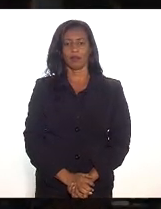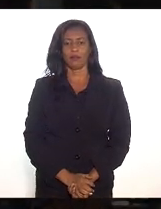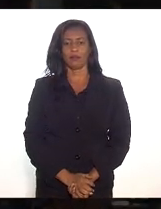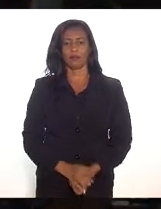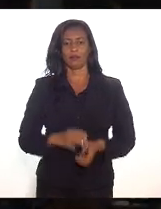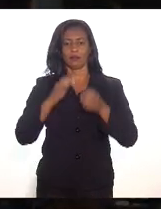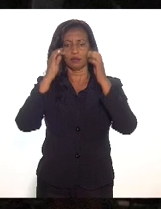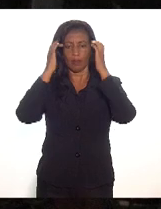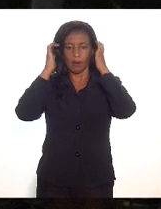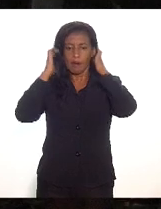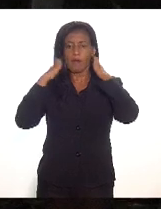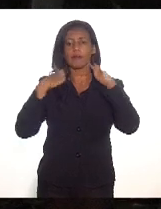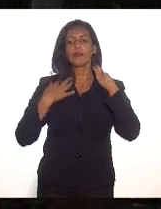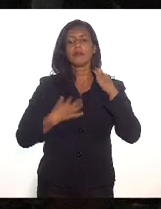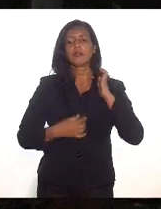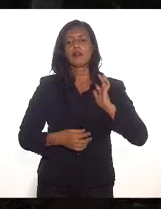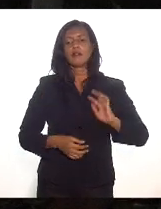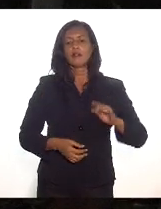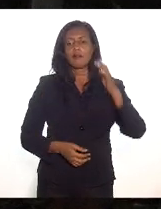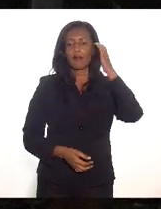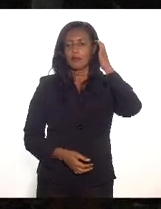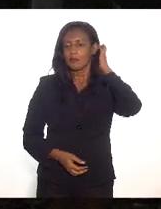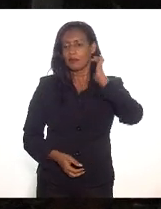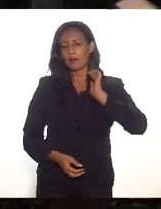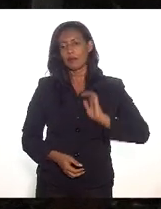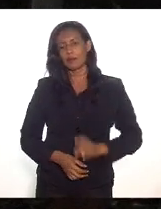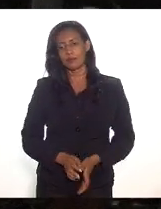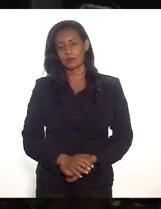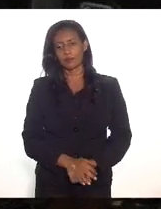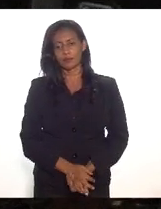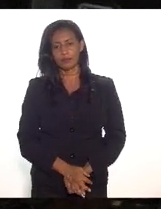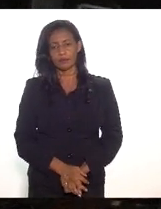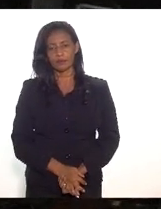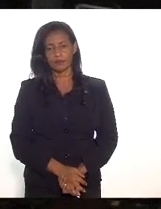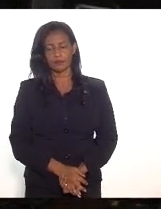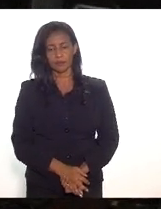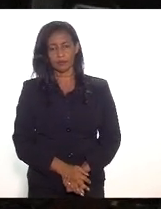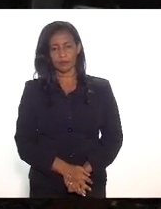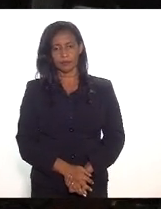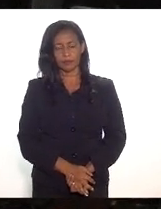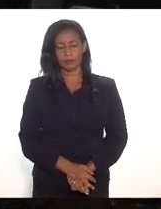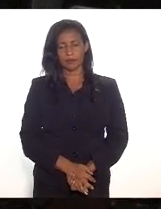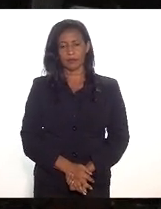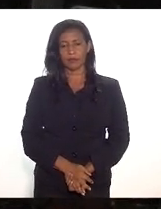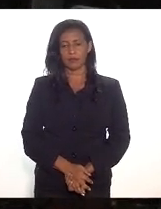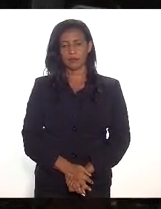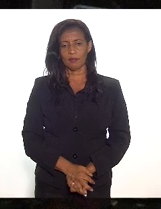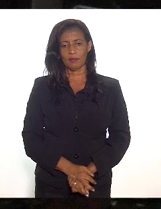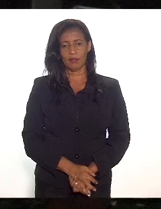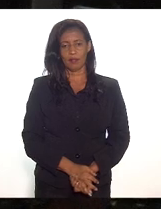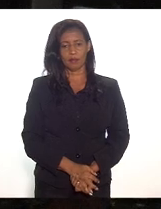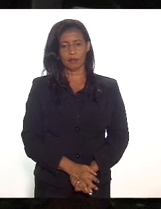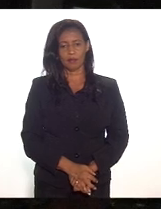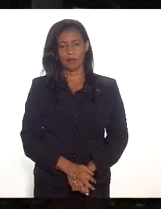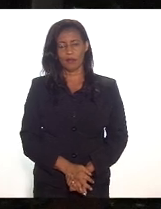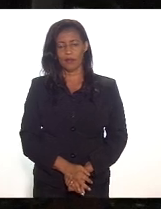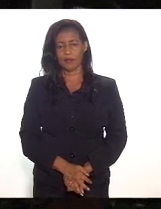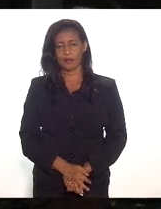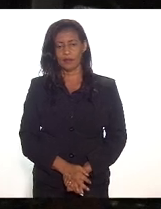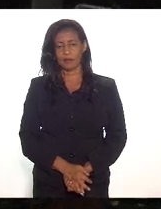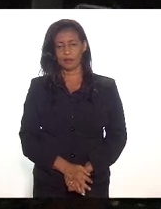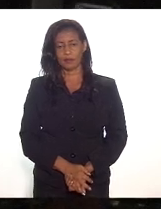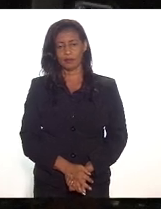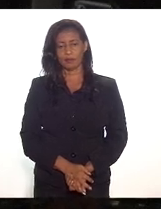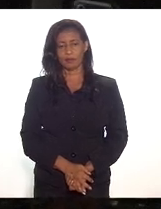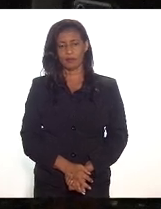Obrigado. Obrigado, deputado Rubens Bontempo. Com a palavra, o penúltimo inscrito, temos o deputado Eurico